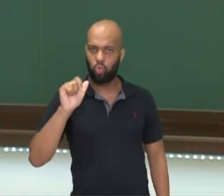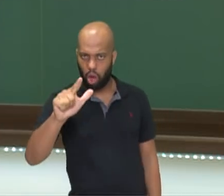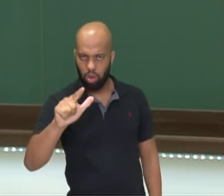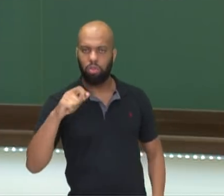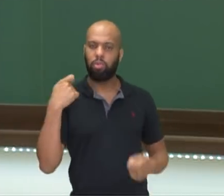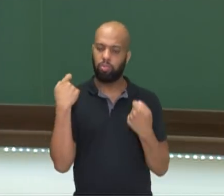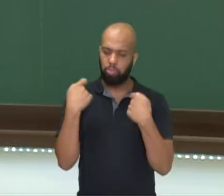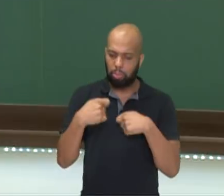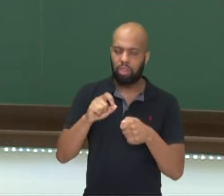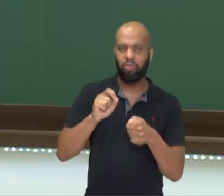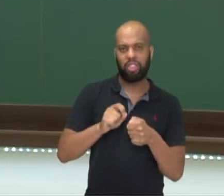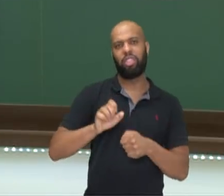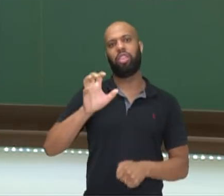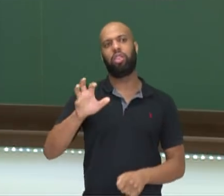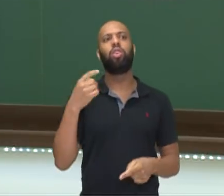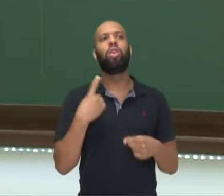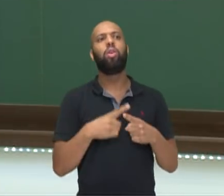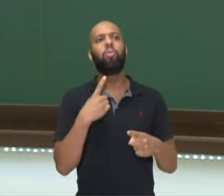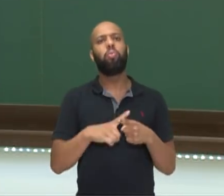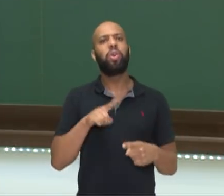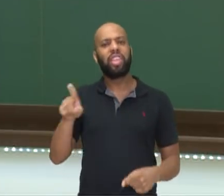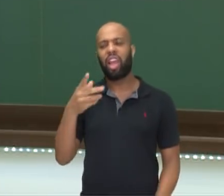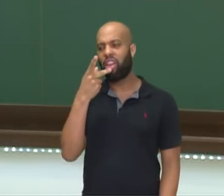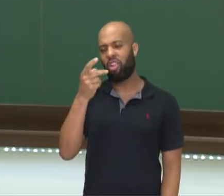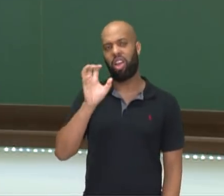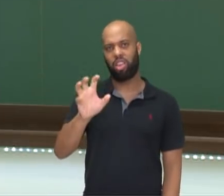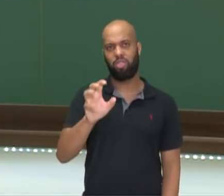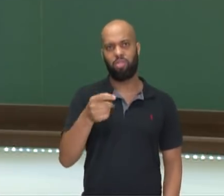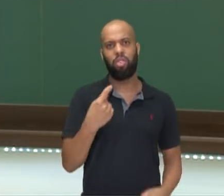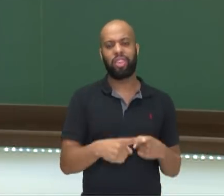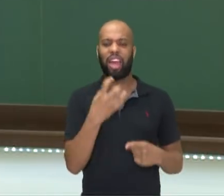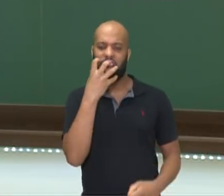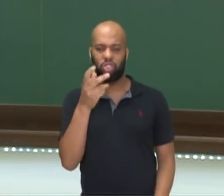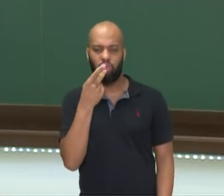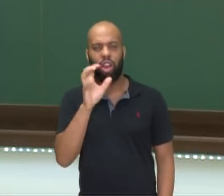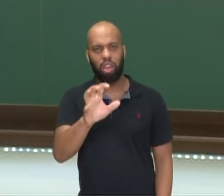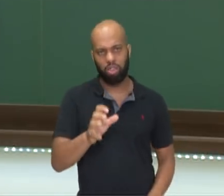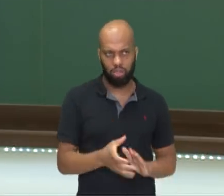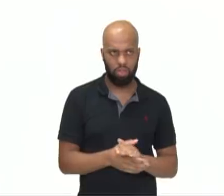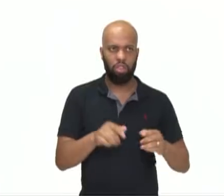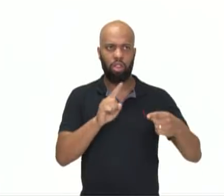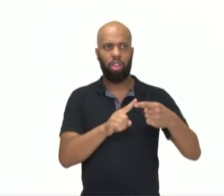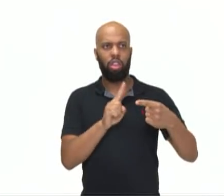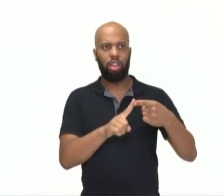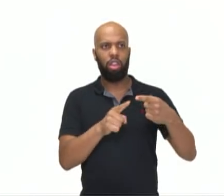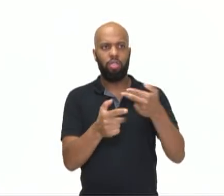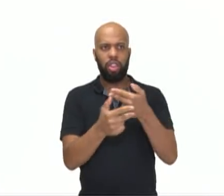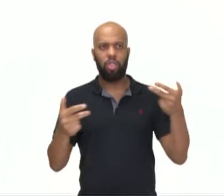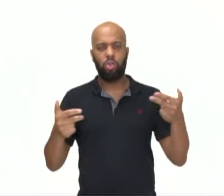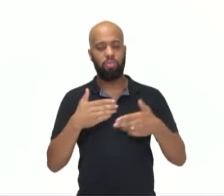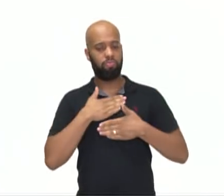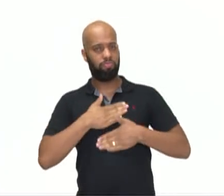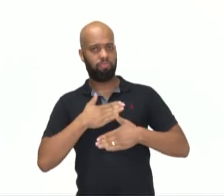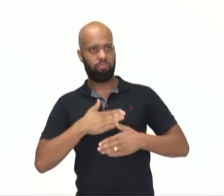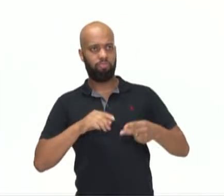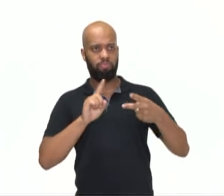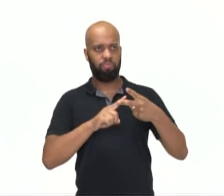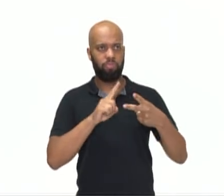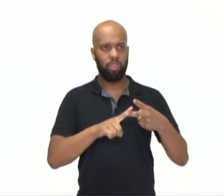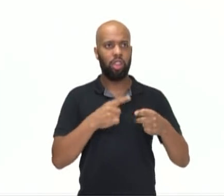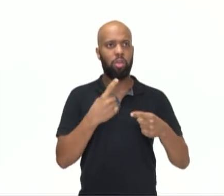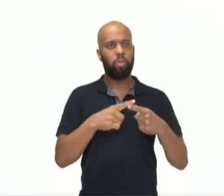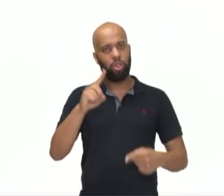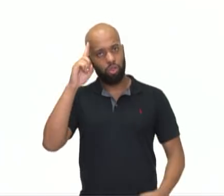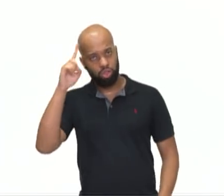é preciso um ritual. Por que ela faz? Por que o ritual faz? Letra A, as coisas mais agradáveis. Letra B,